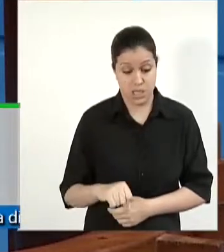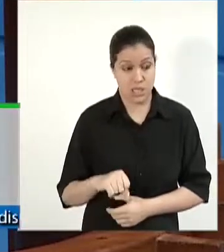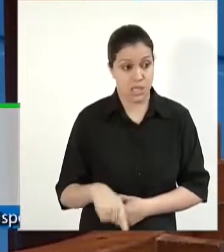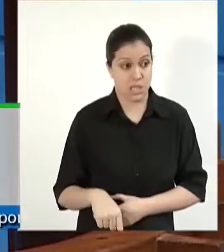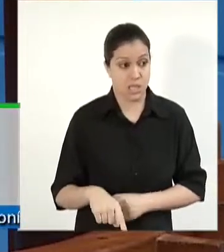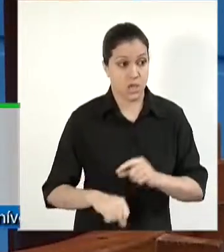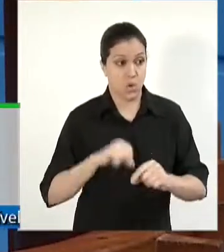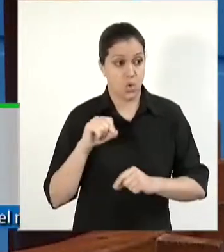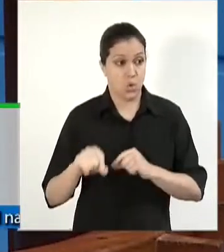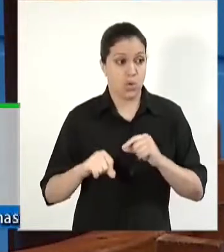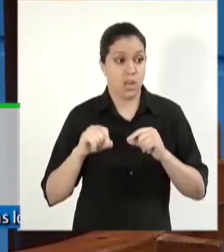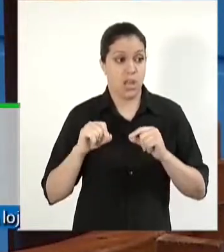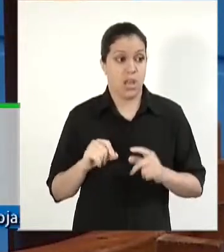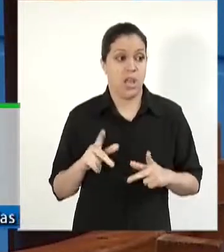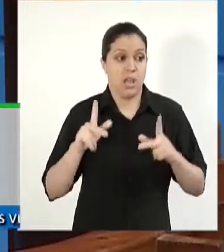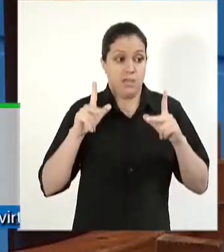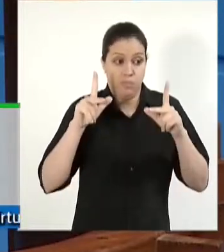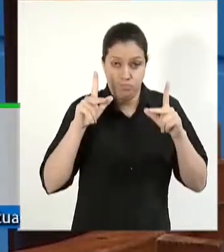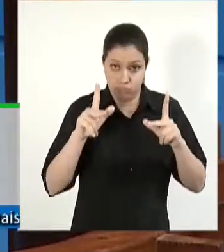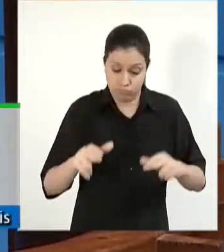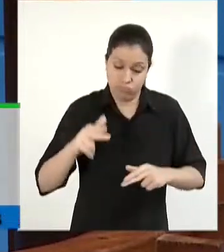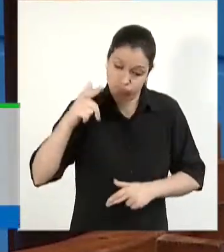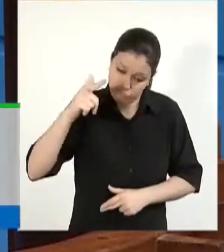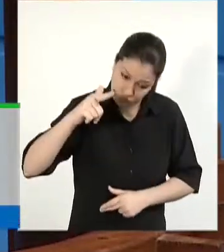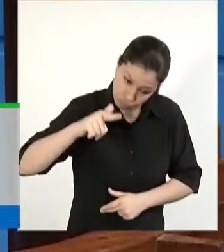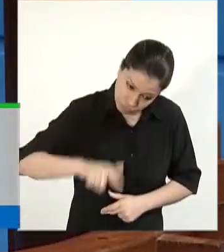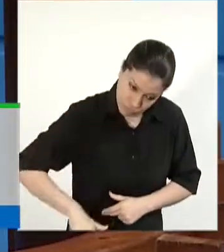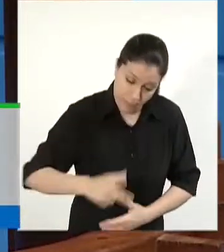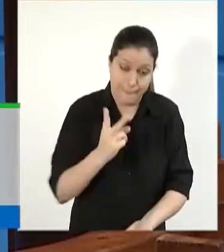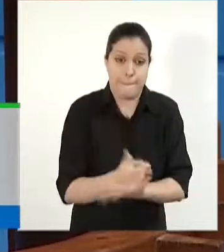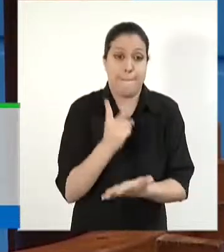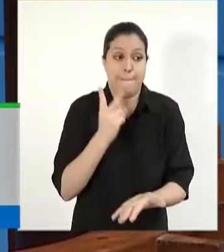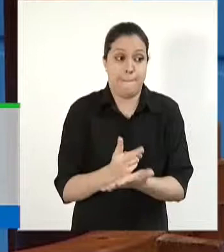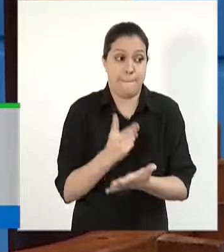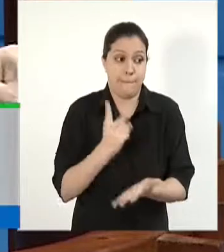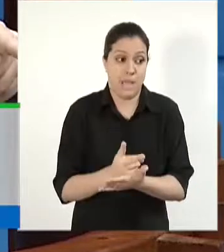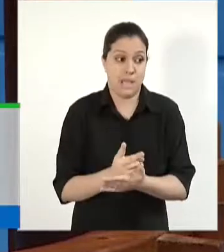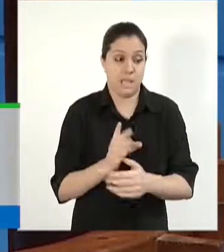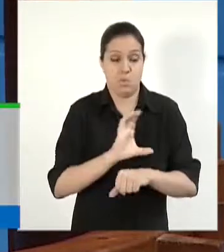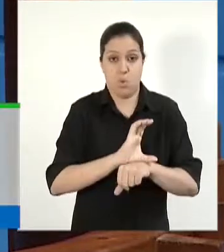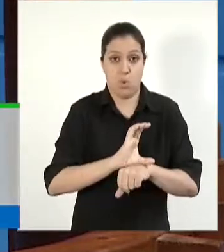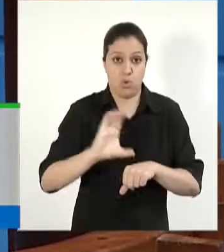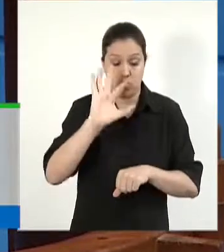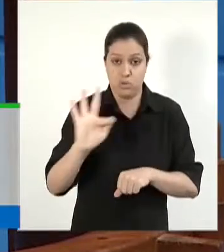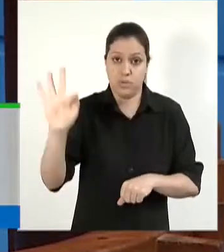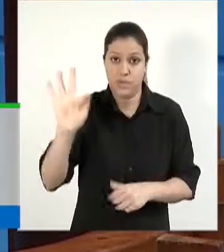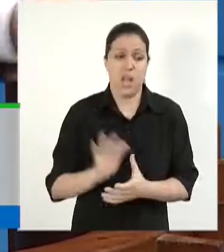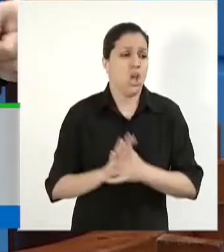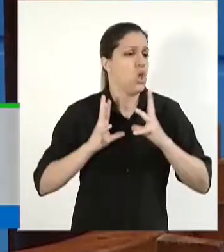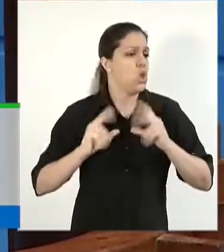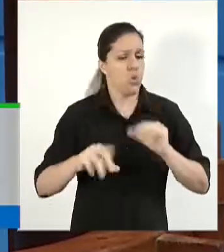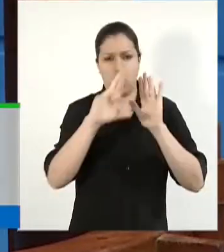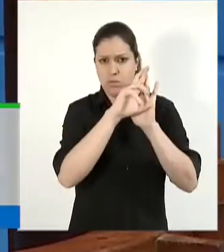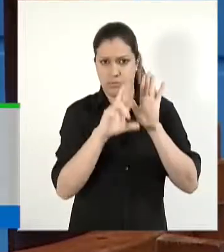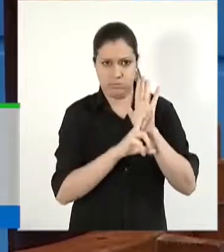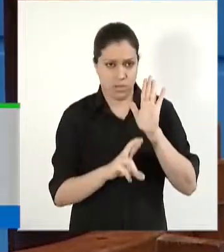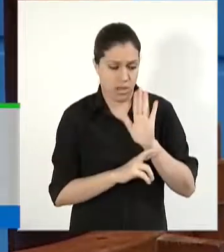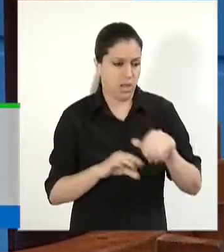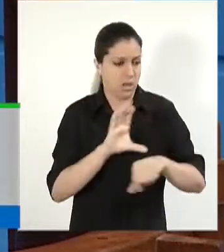ipsis literis o mesmo comando da Constituição Federal. Então, todas as normas da nossa